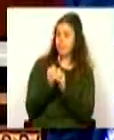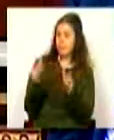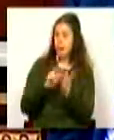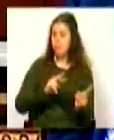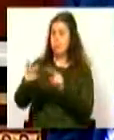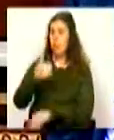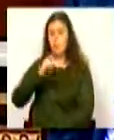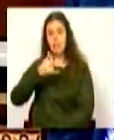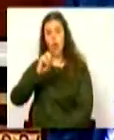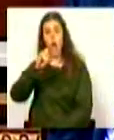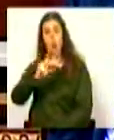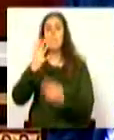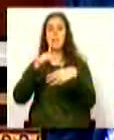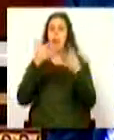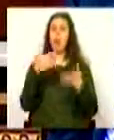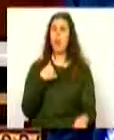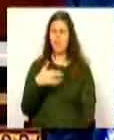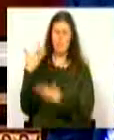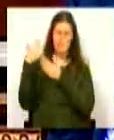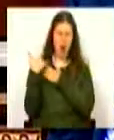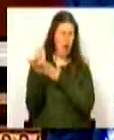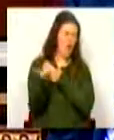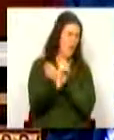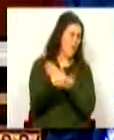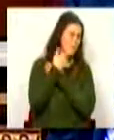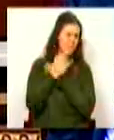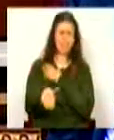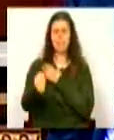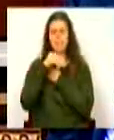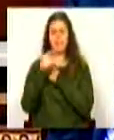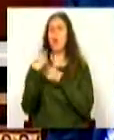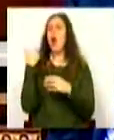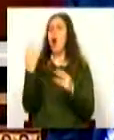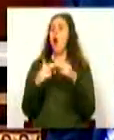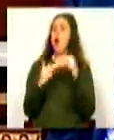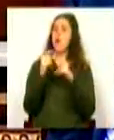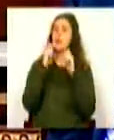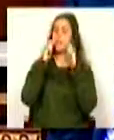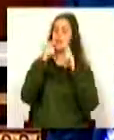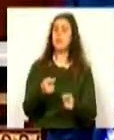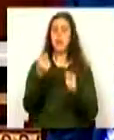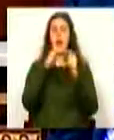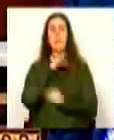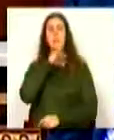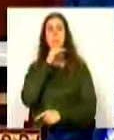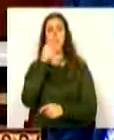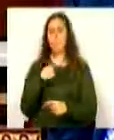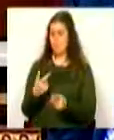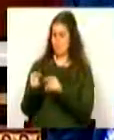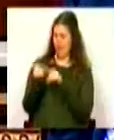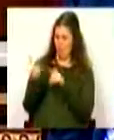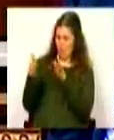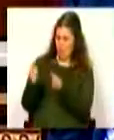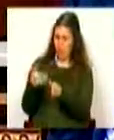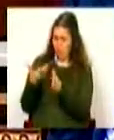neste momento seria totalmente irresponsável assumir uma obra de investimento ferroviário numa bitola que,